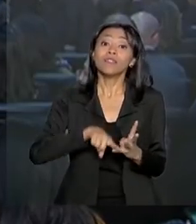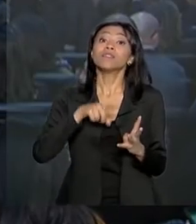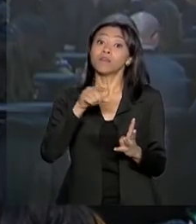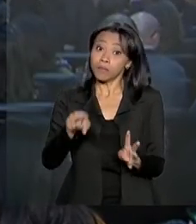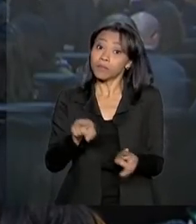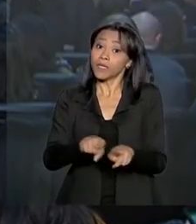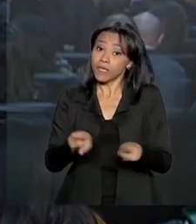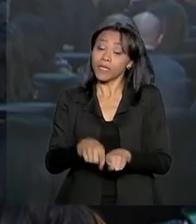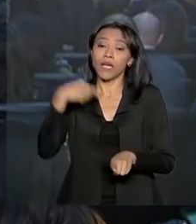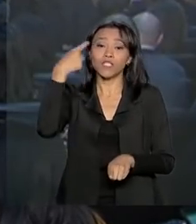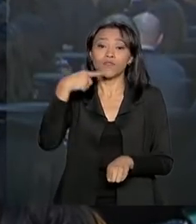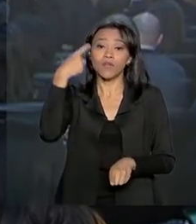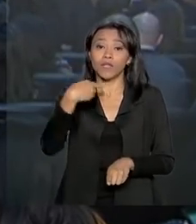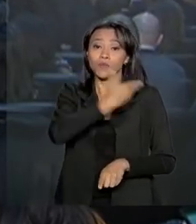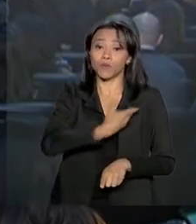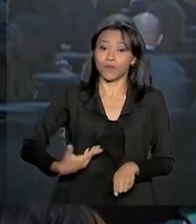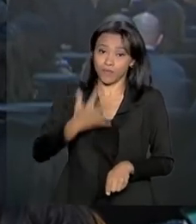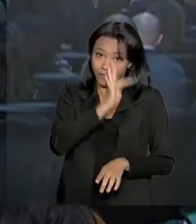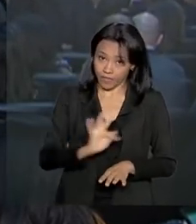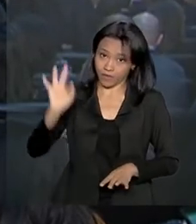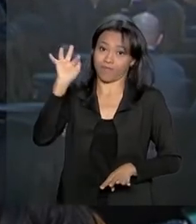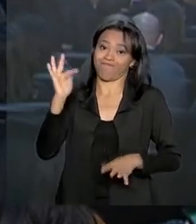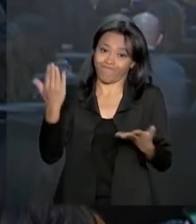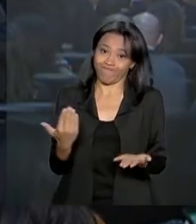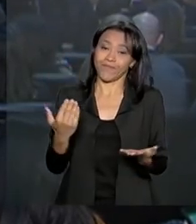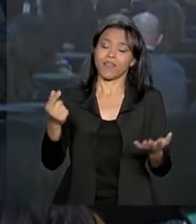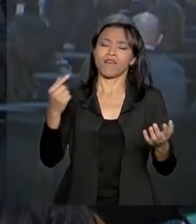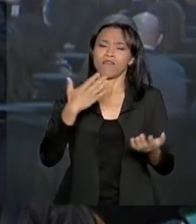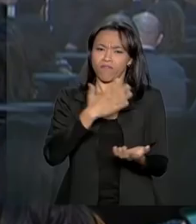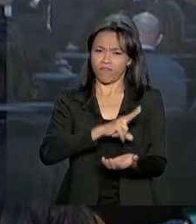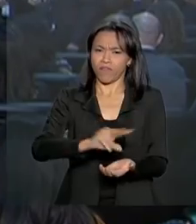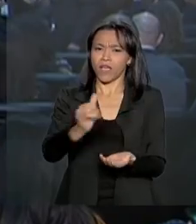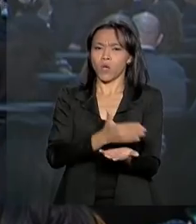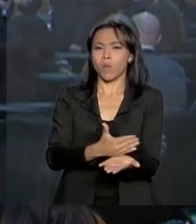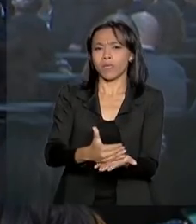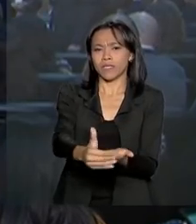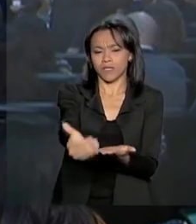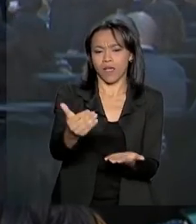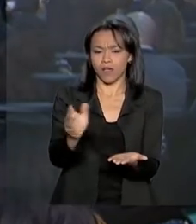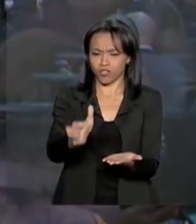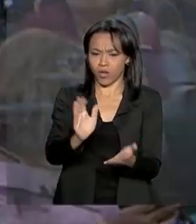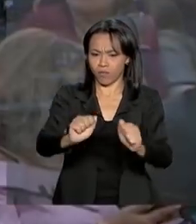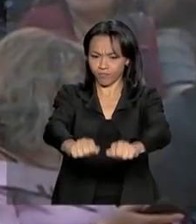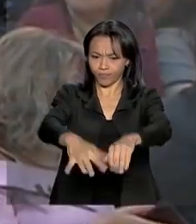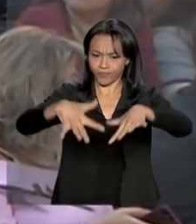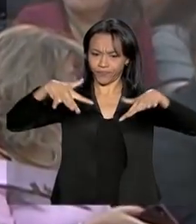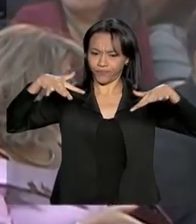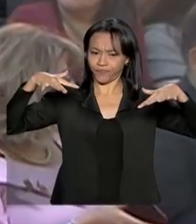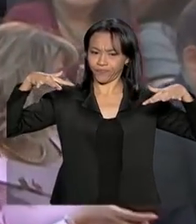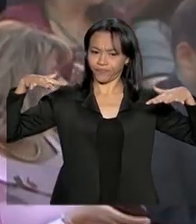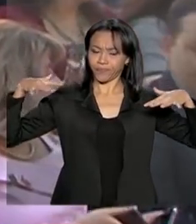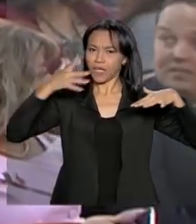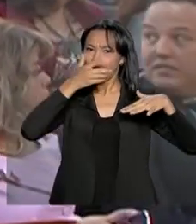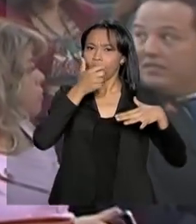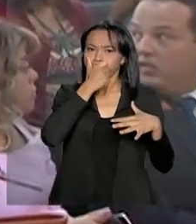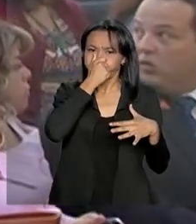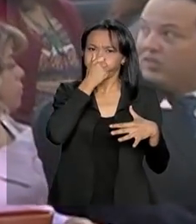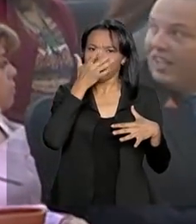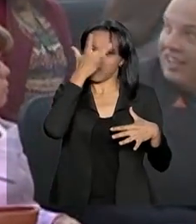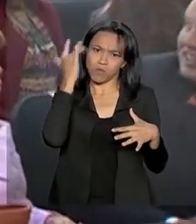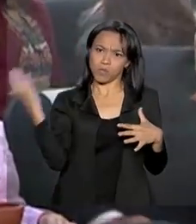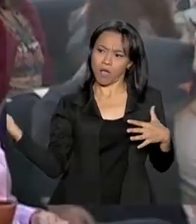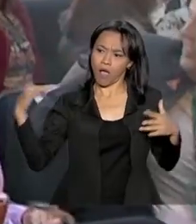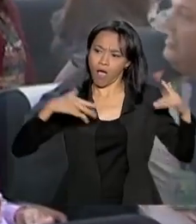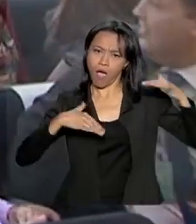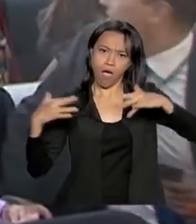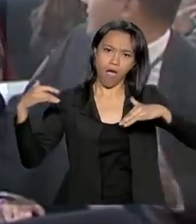advogado-geral da União, André Mendonça. A cerimônia vai começar logo mais, o auditório aqui já está lotado, os convidados